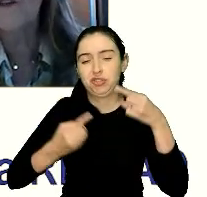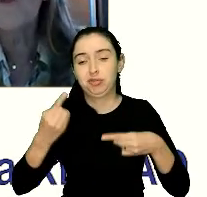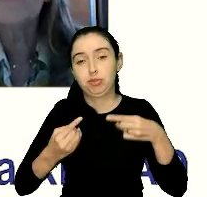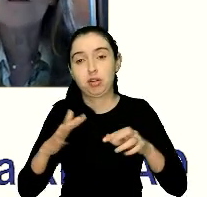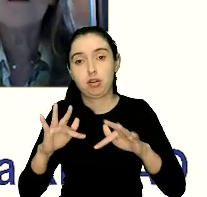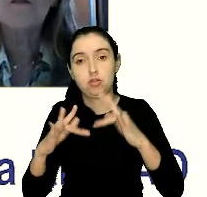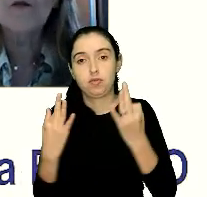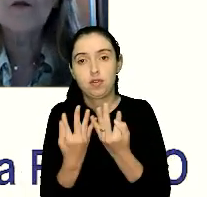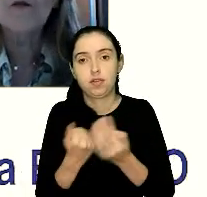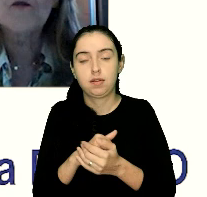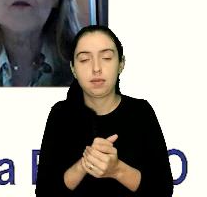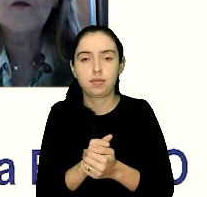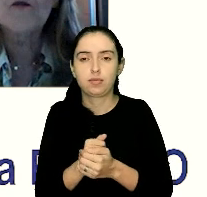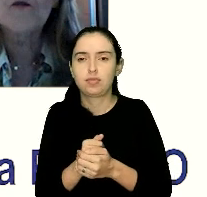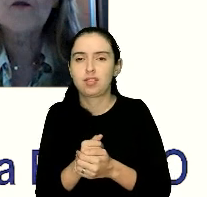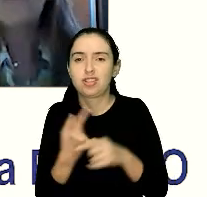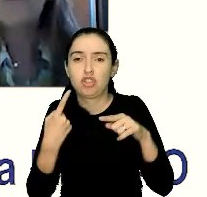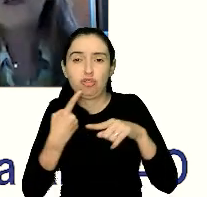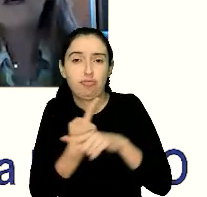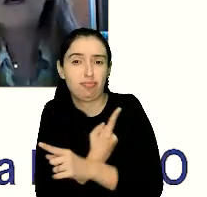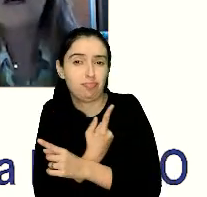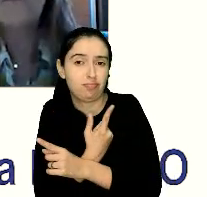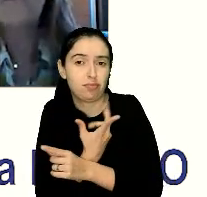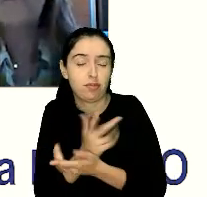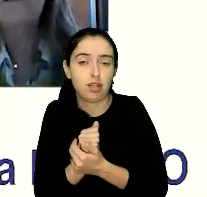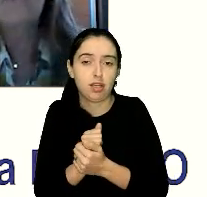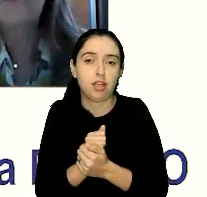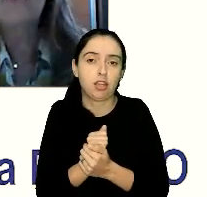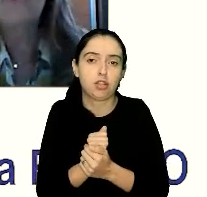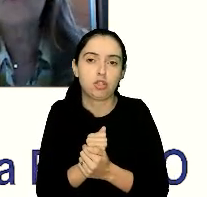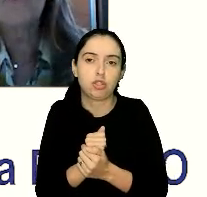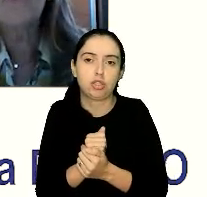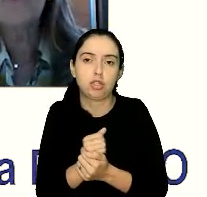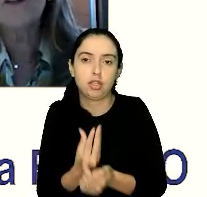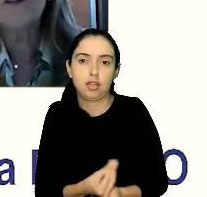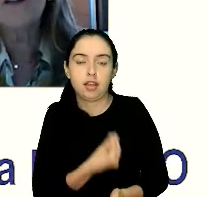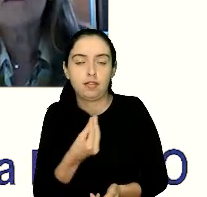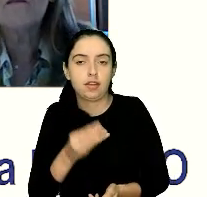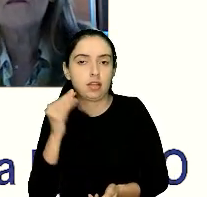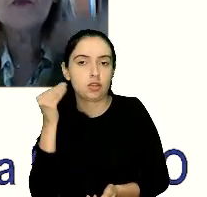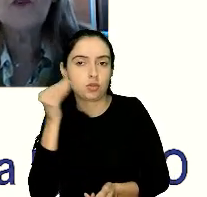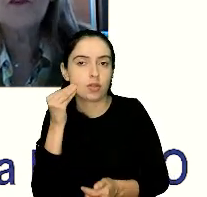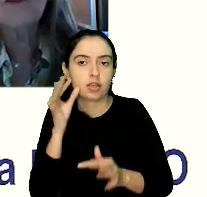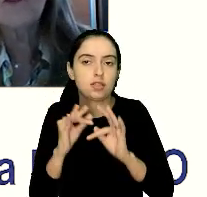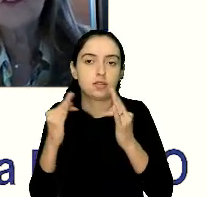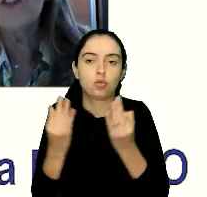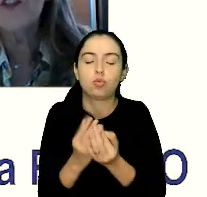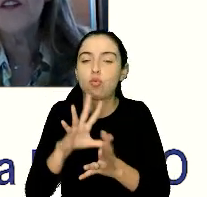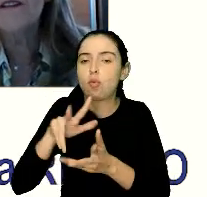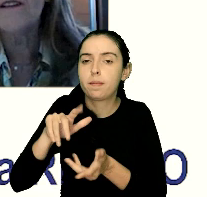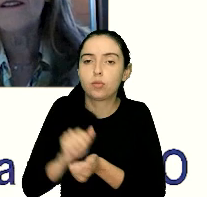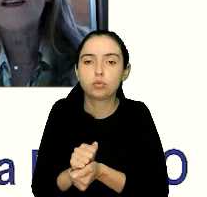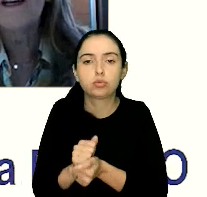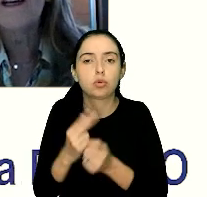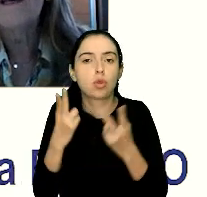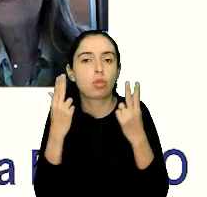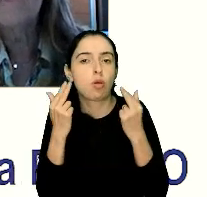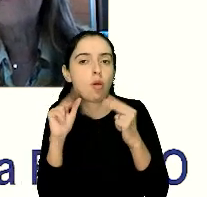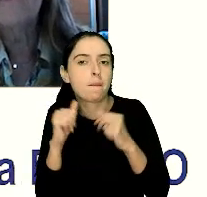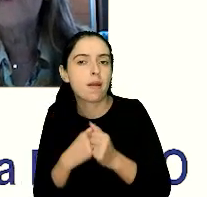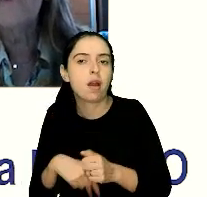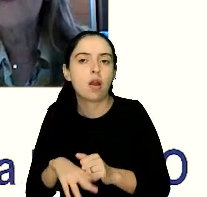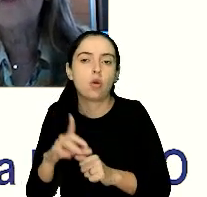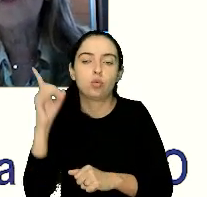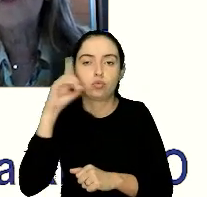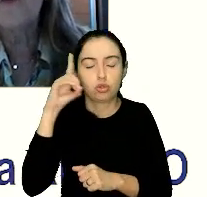porque ele vai na contramão, né, da família, porque o mundo funciona naturalmente de dia, né? E